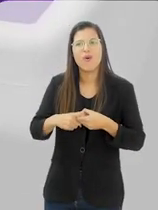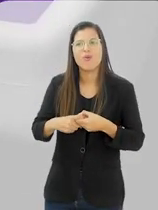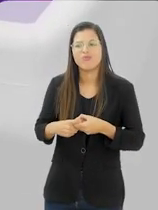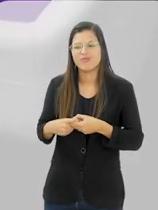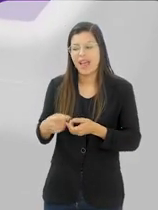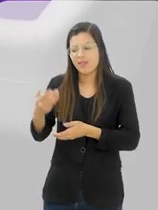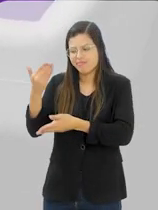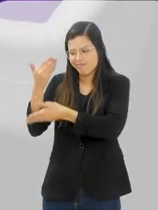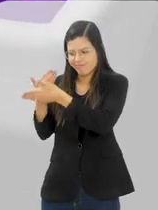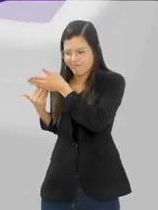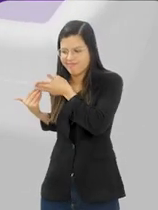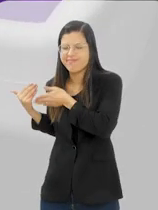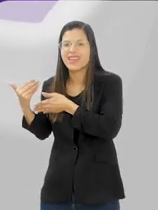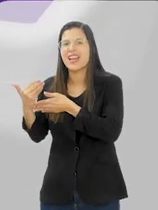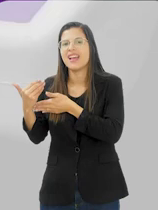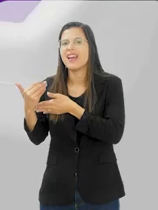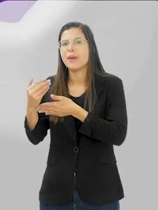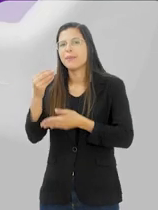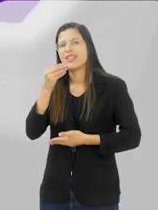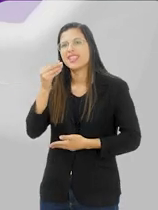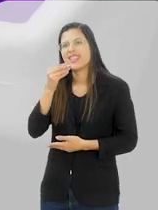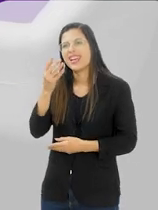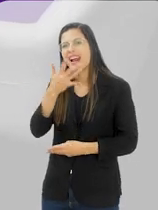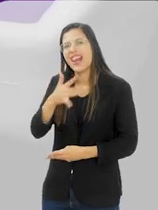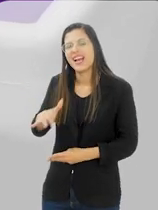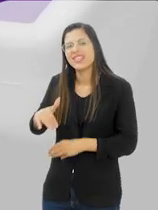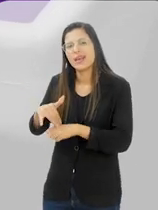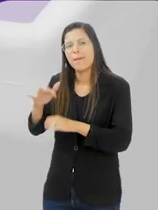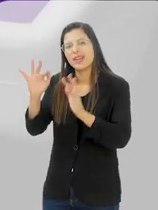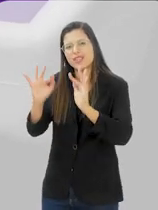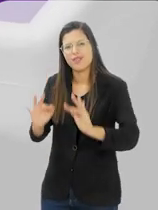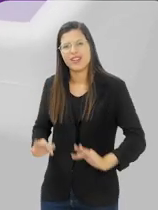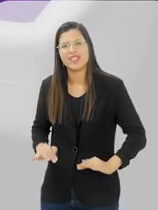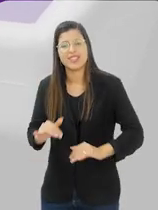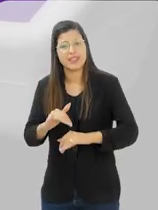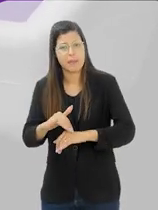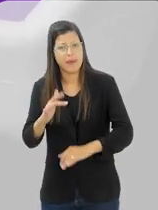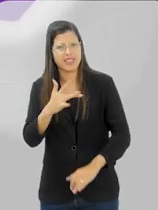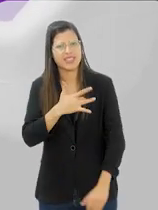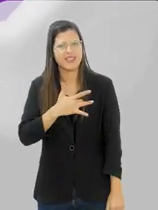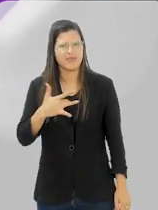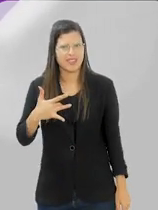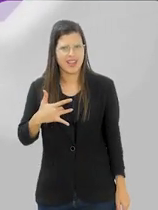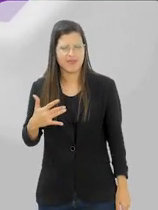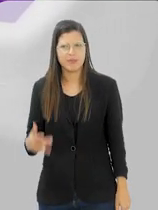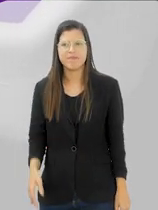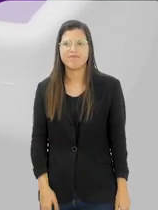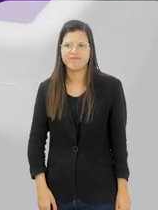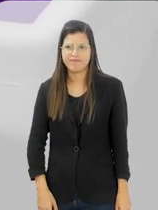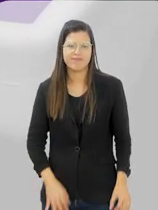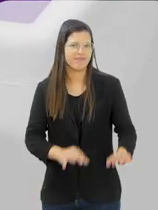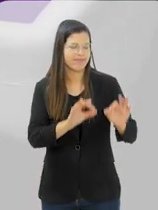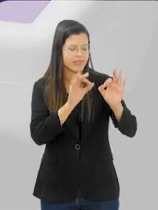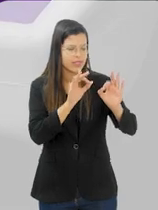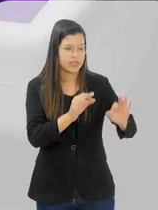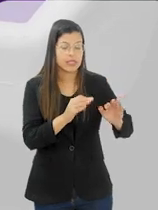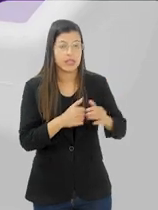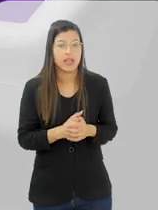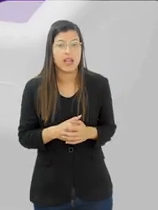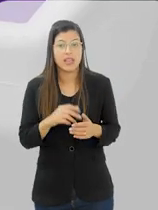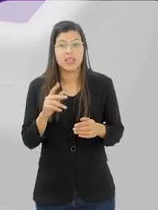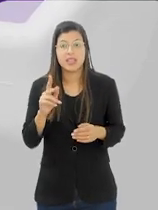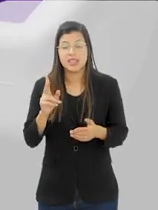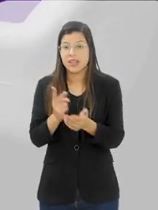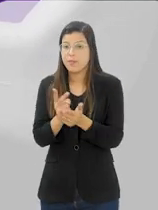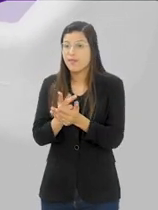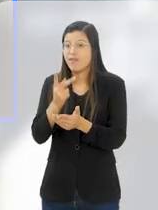para trás para ter crianças mais felizes e mais saudáveis, né? Sem dúvida. A gente sempre diz